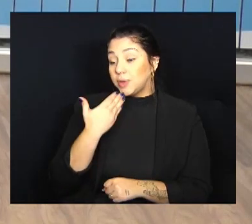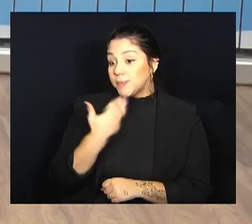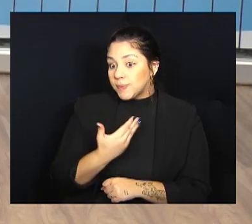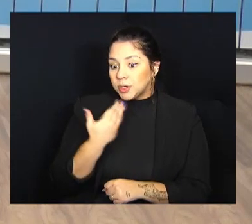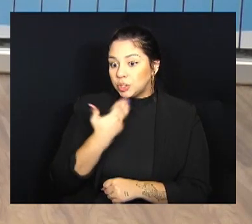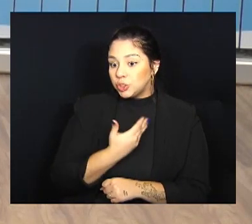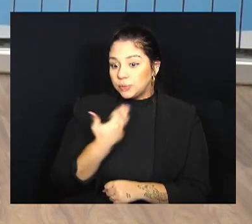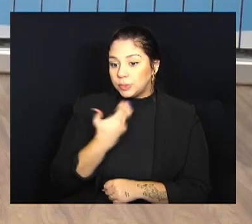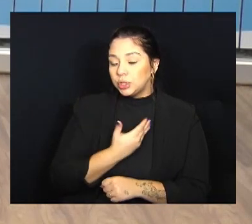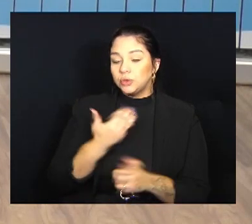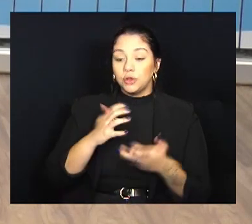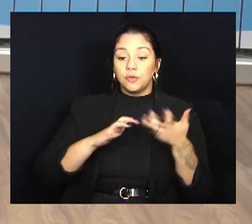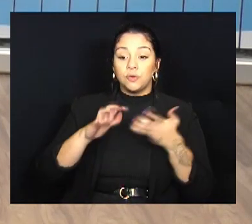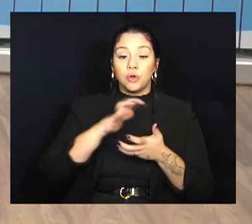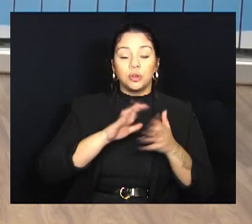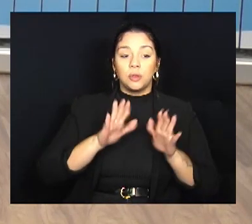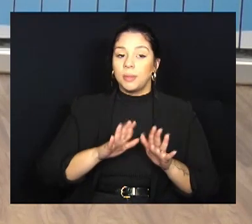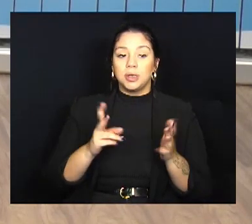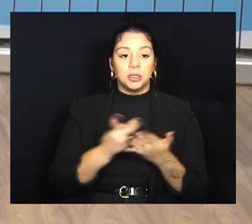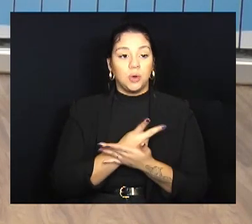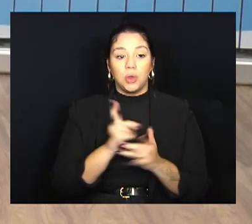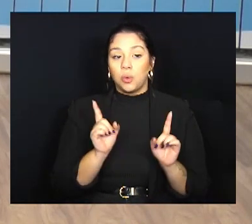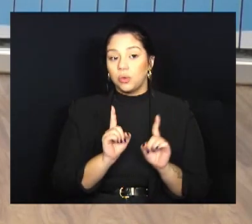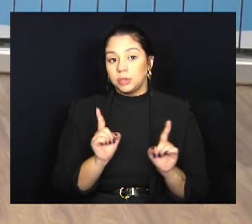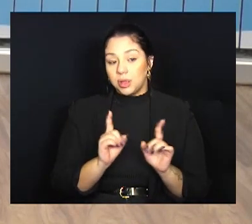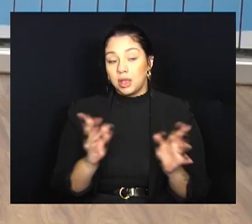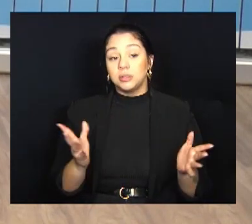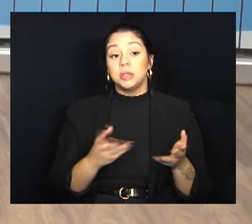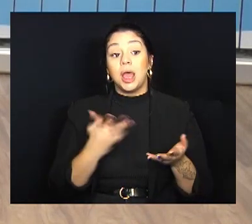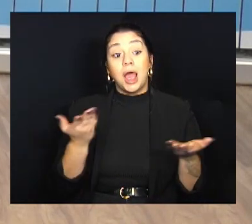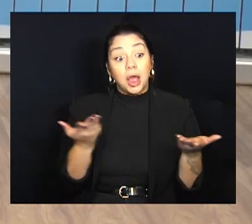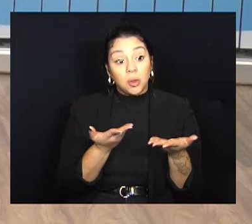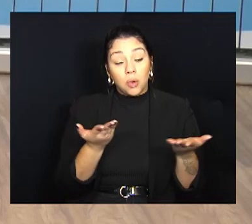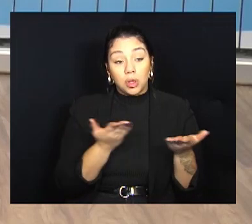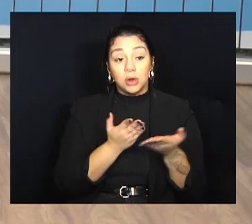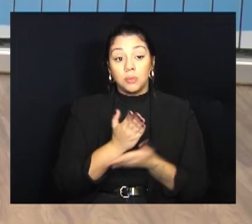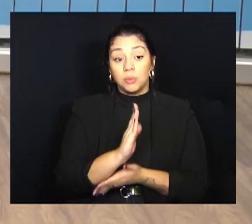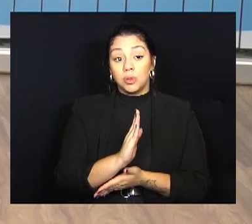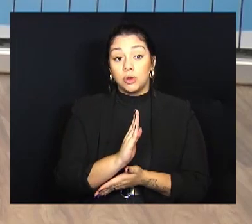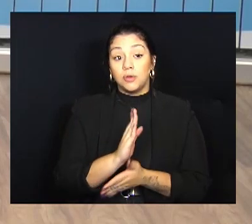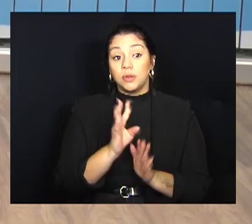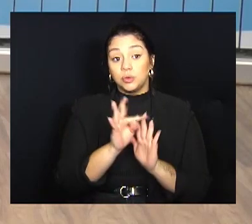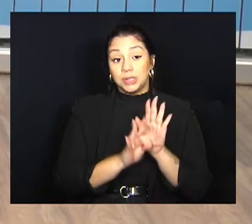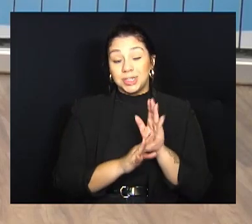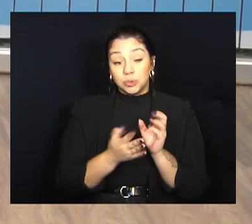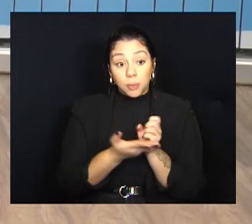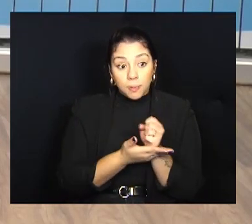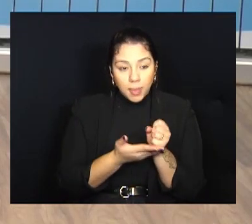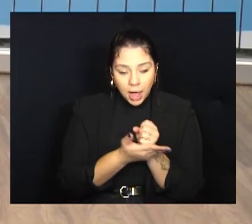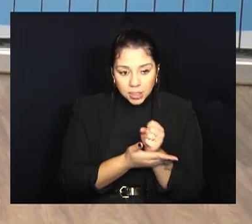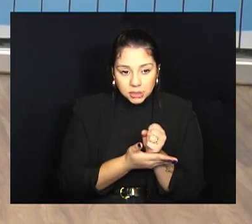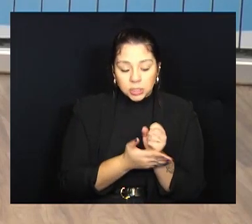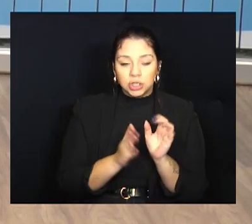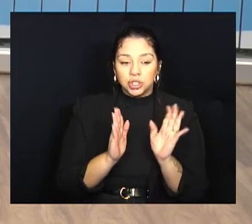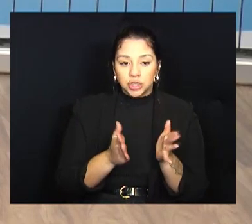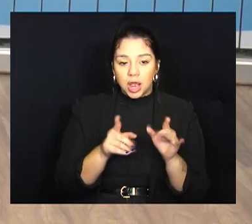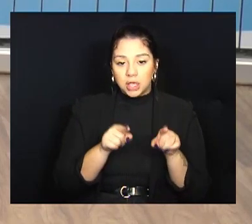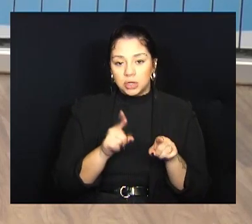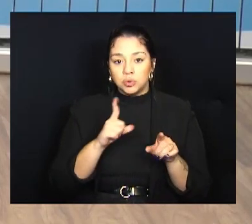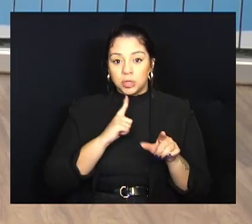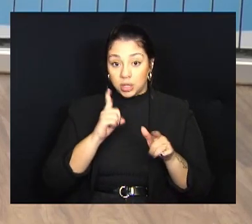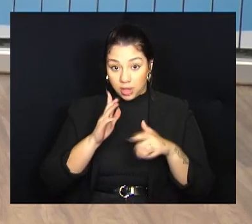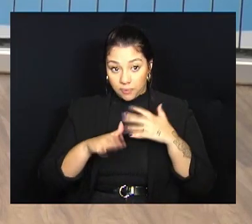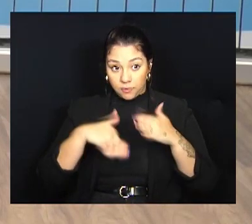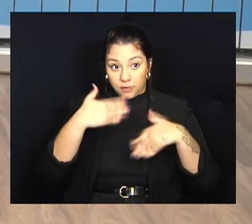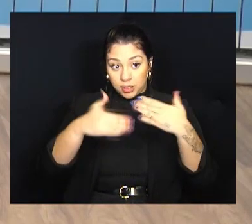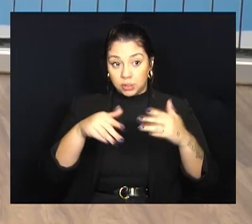tributária, mas de fato isso não acontecia. E agora foi aprovado um texto base. Isso por si só já é um grande avanço na